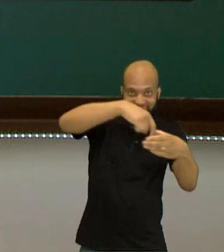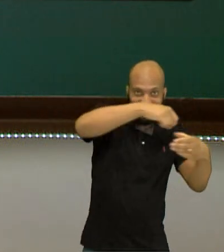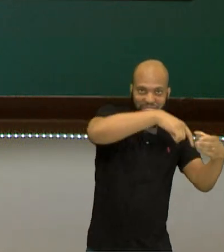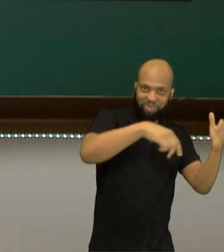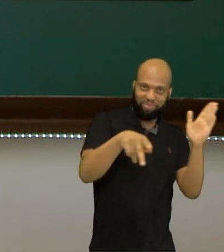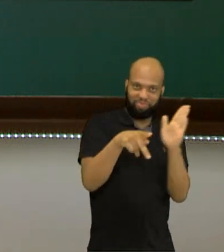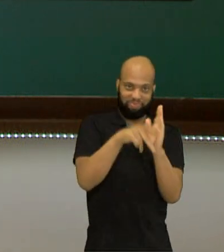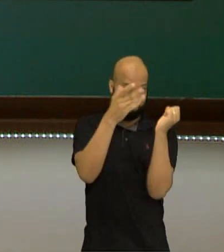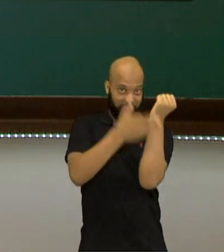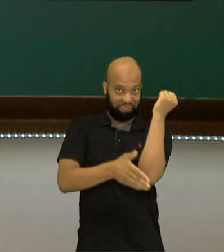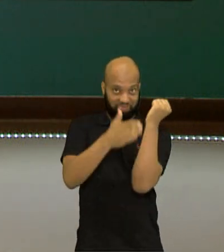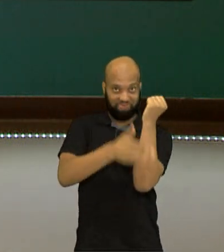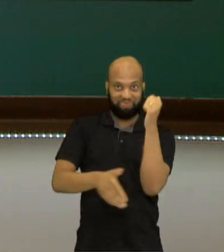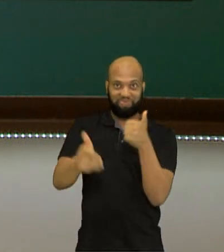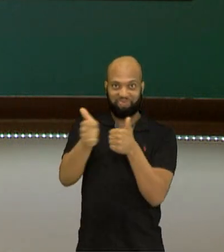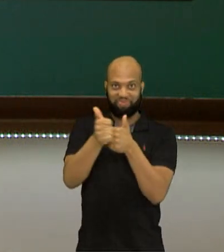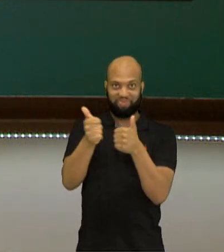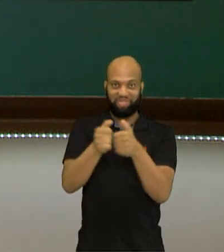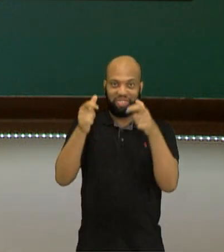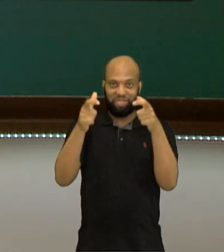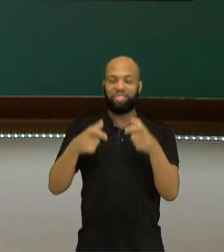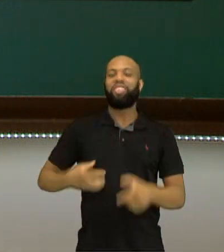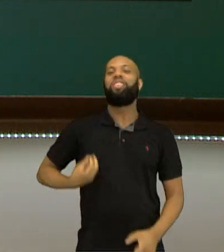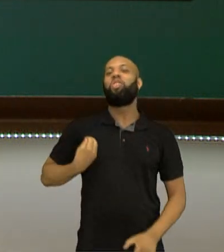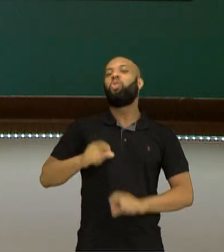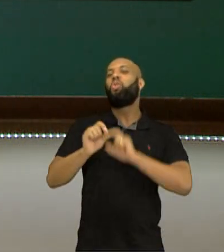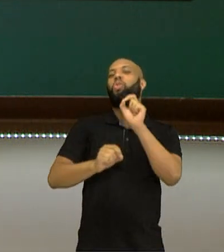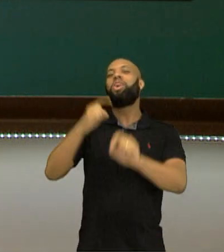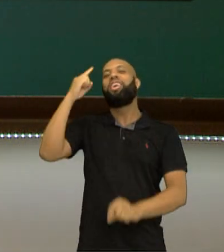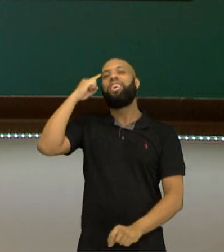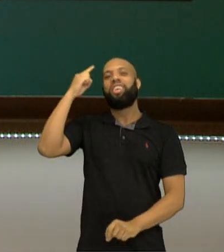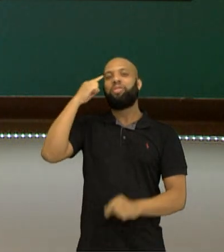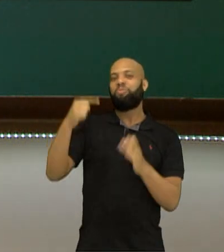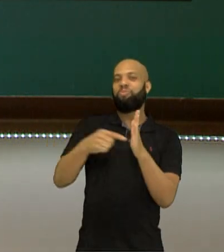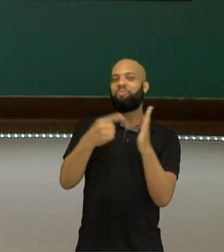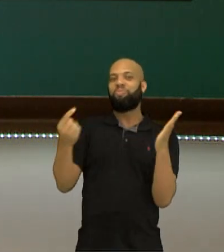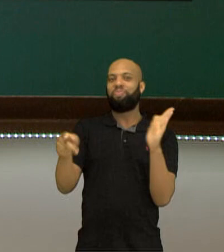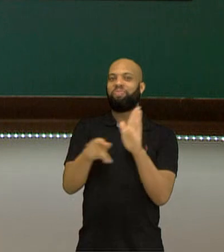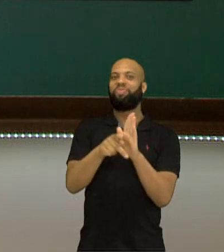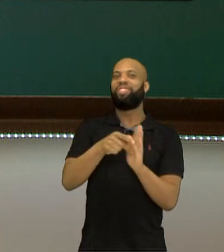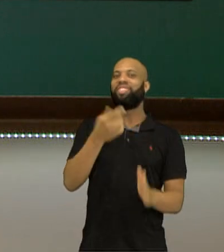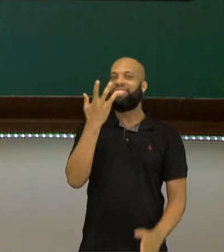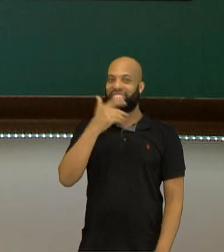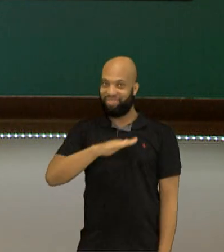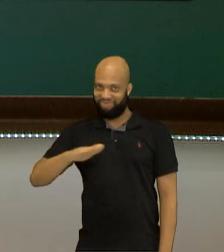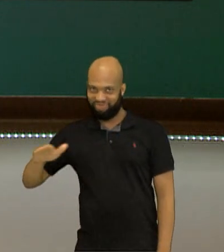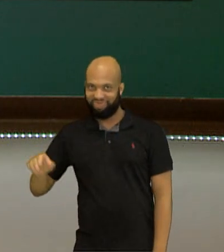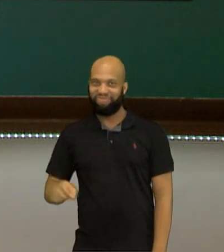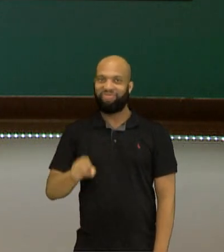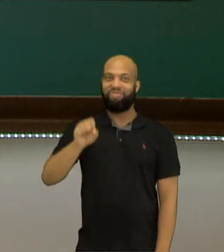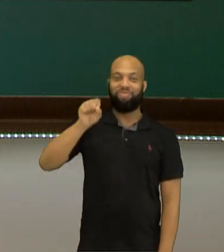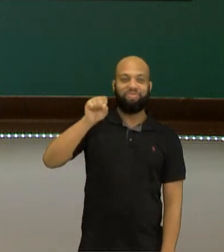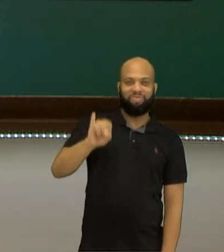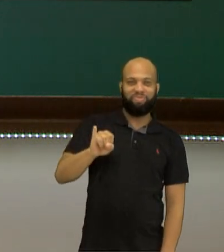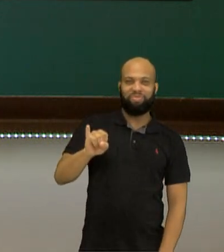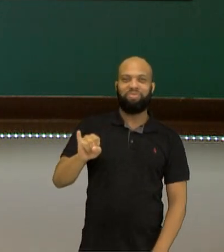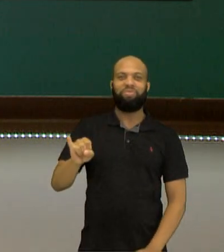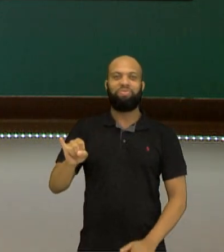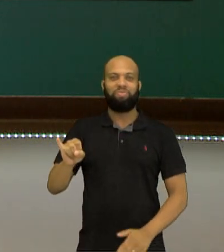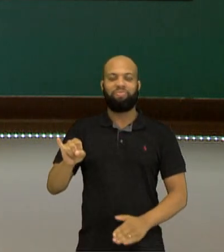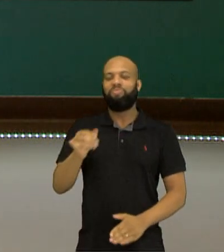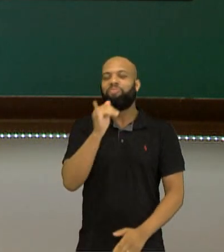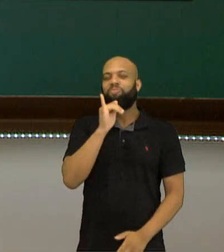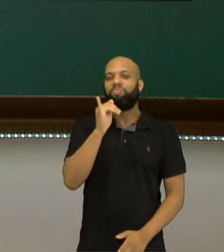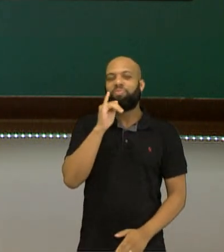entorno da região onde ele morava, primeira coisa que ele vai pensar, na infância. Ou se de repente ele faz uma ligação